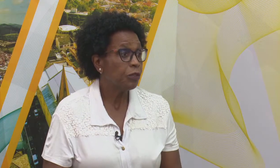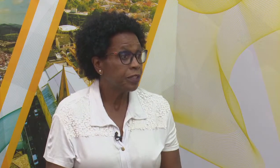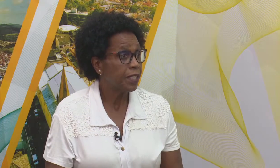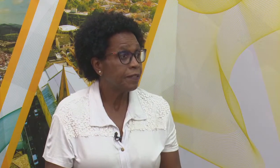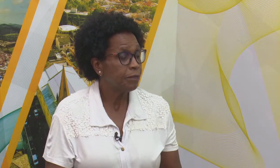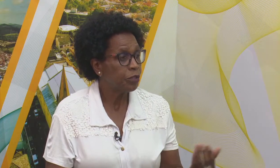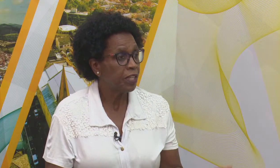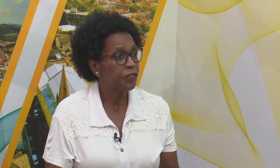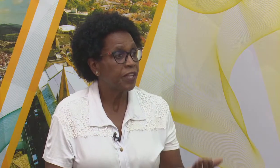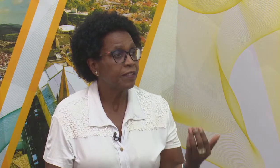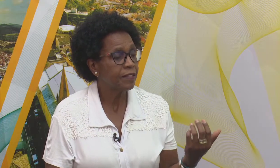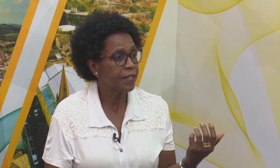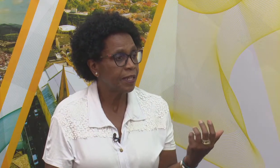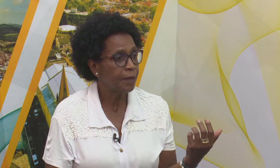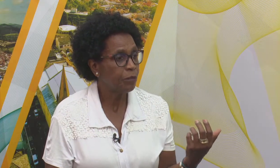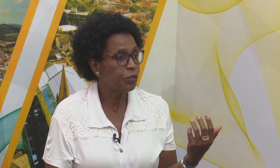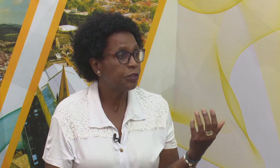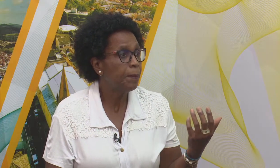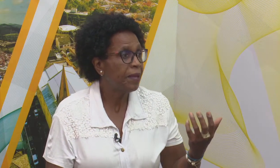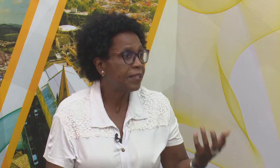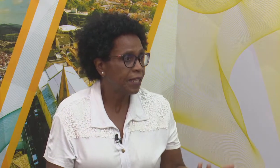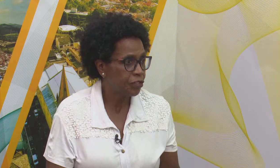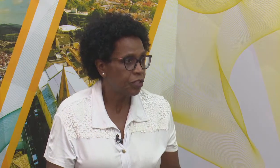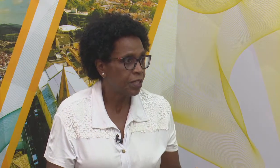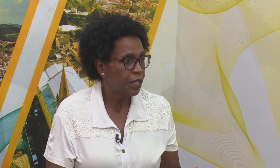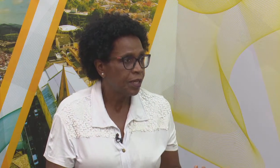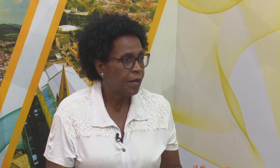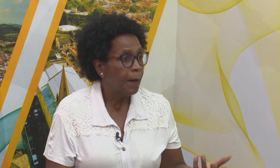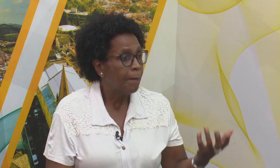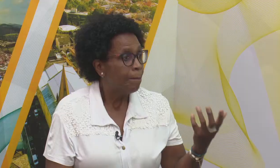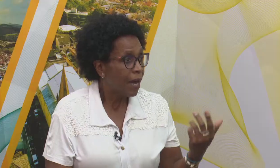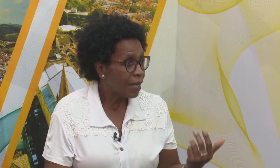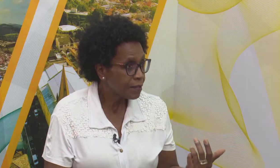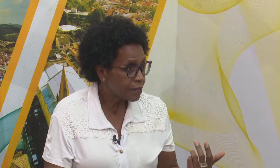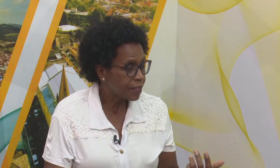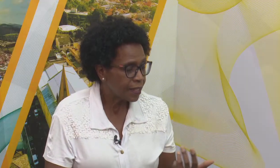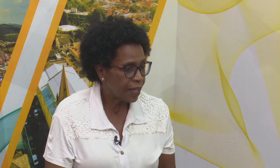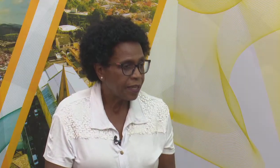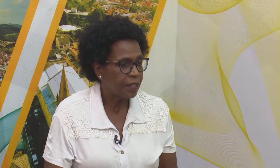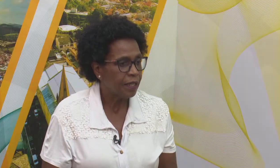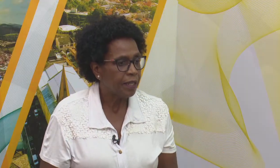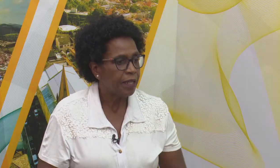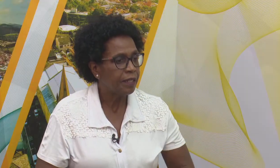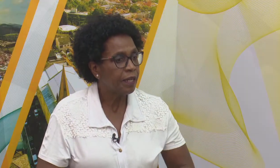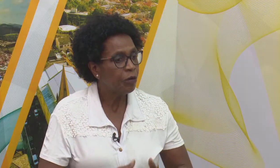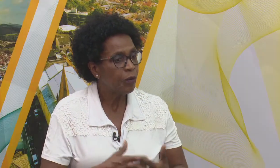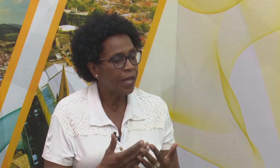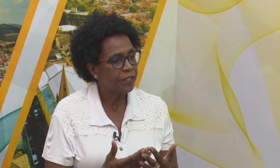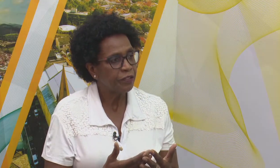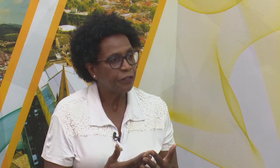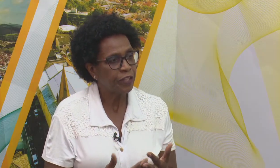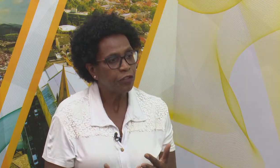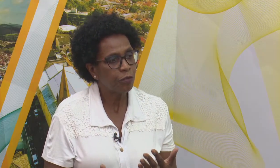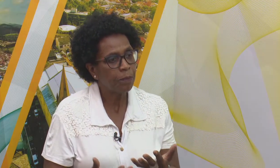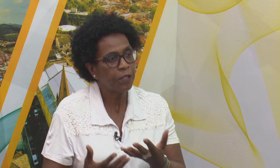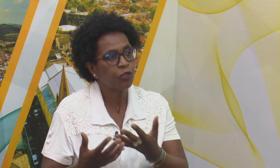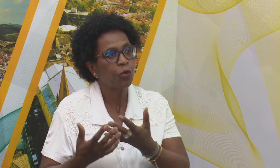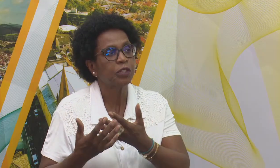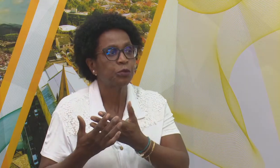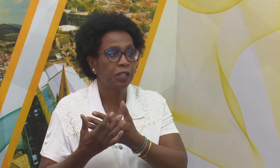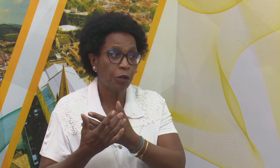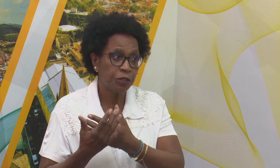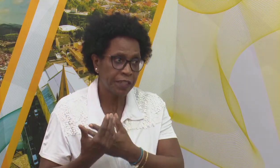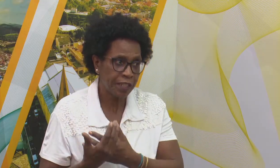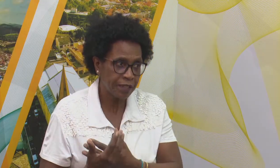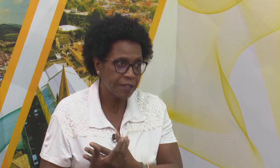E o grau 13, muitas vezes, ele é muito dependente. Mas que não é difícil uma